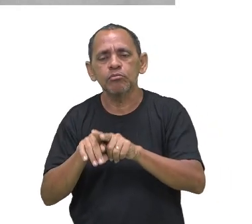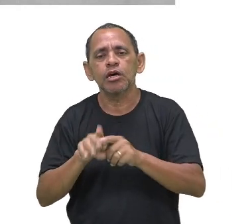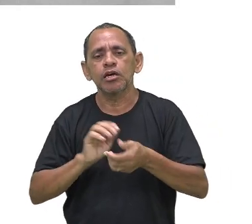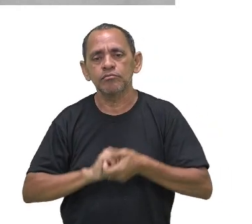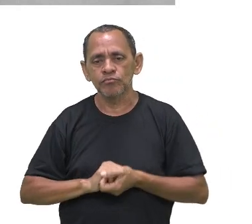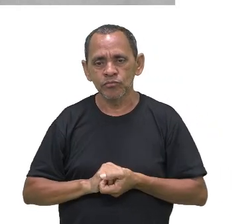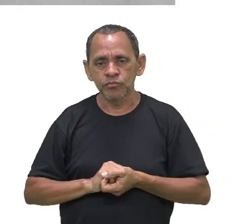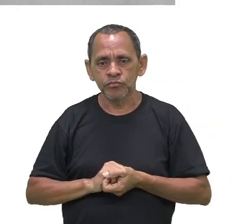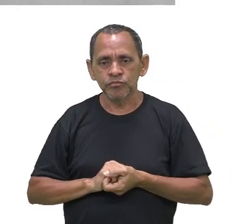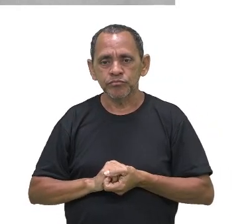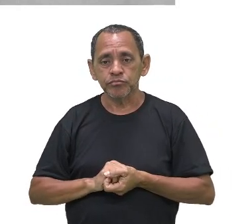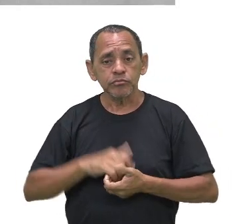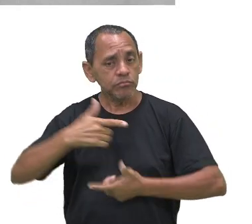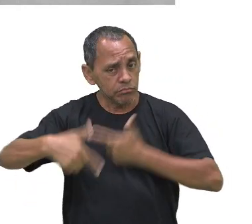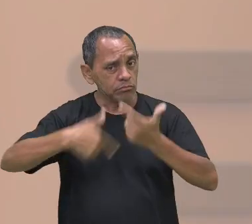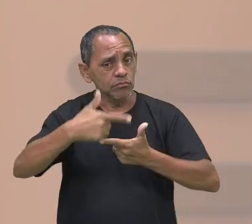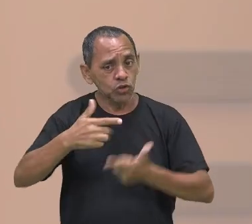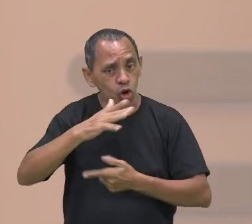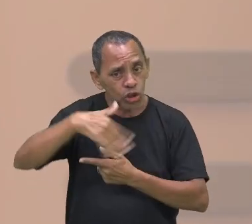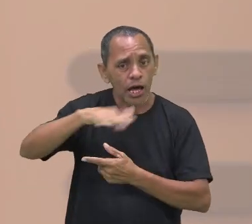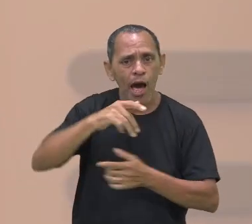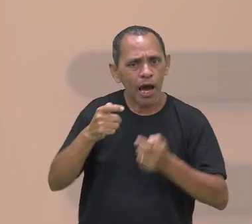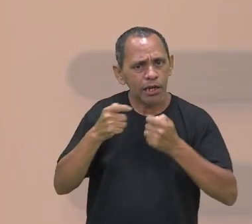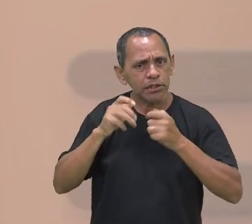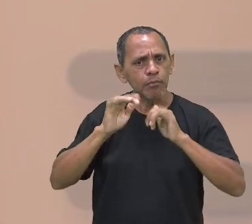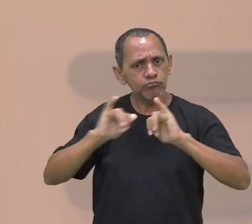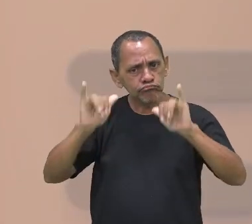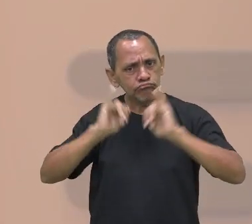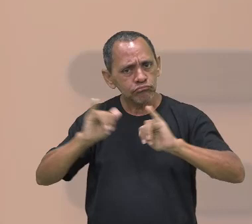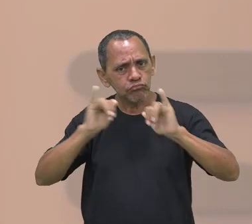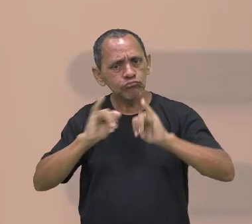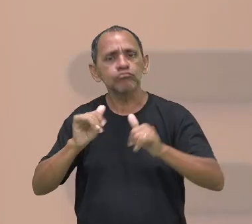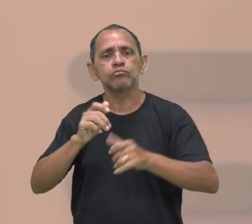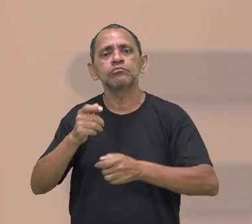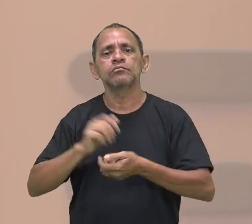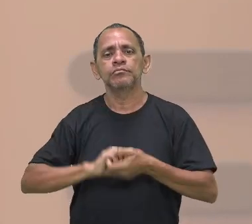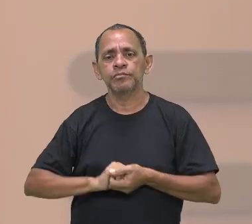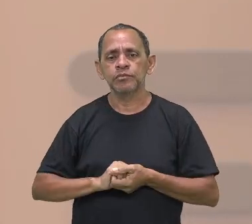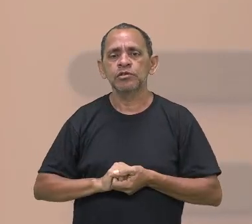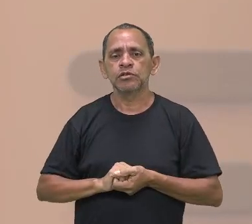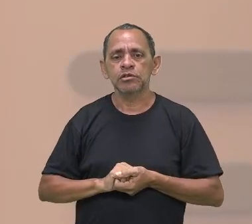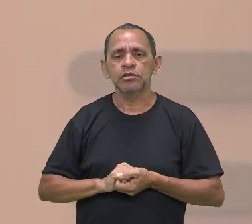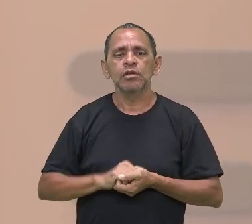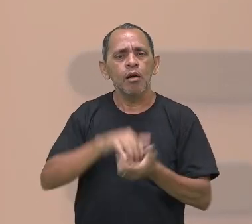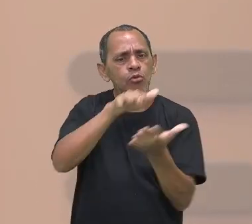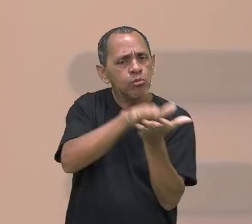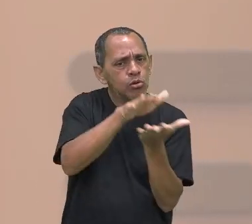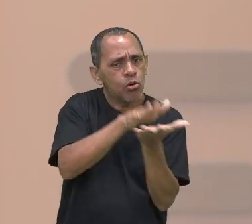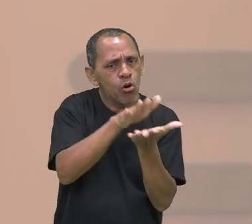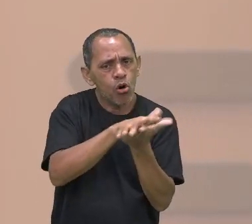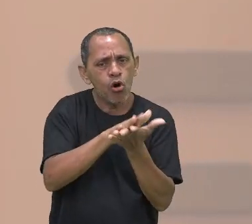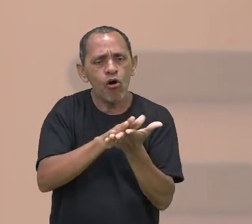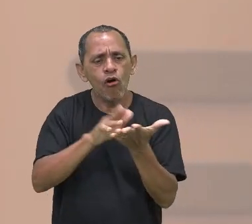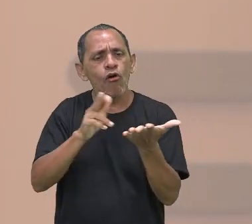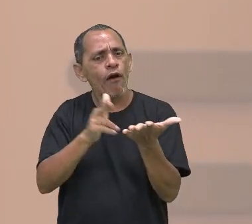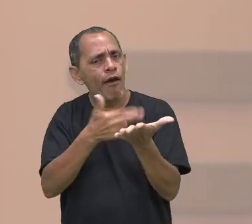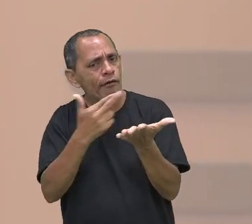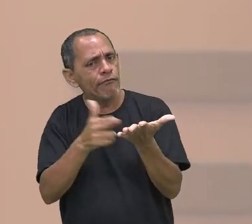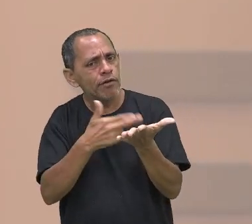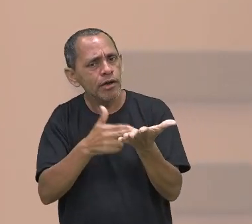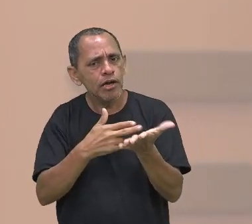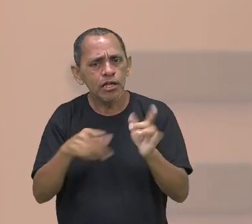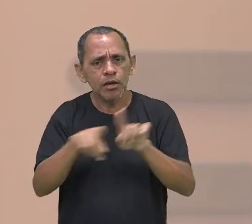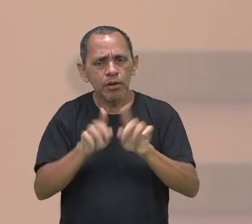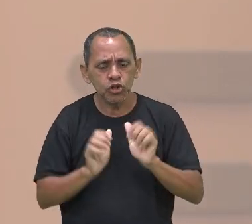porque ele fez parte de uma editora que editou uma revista de sociologia juntamente